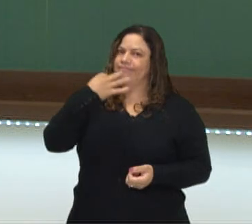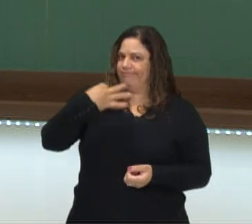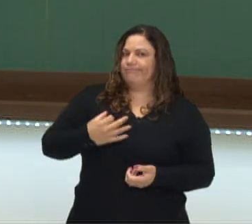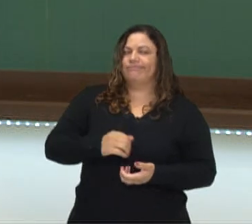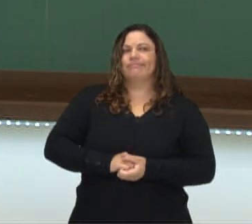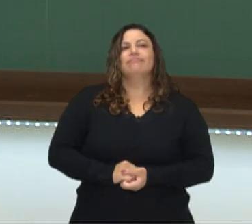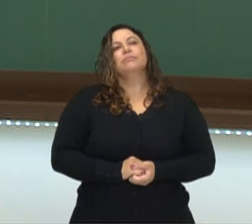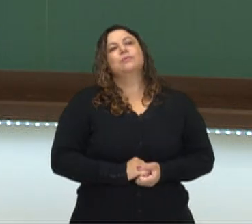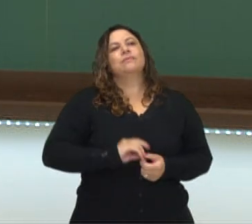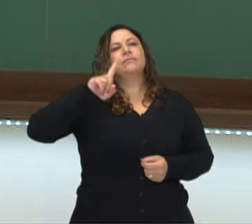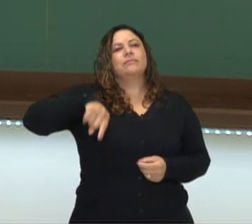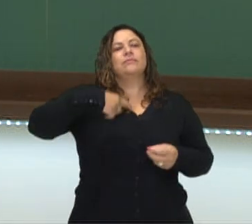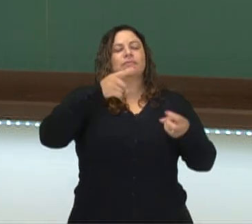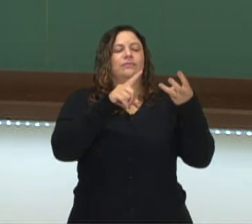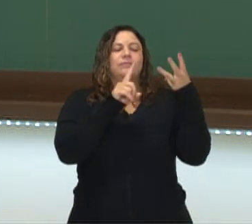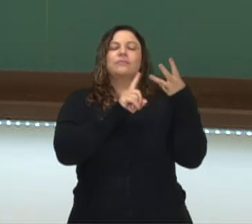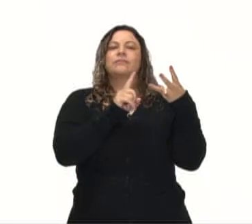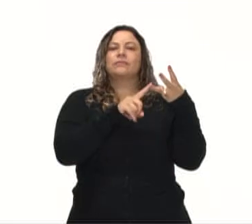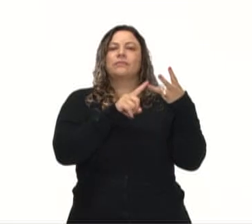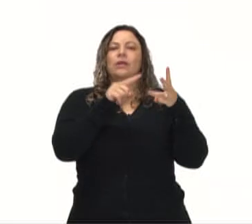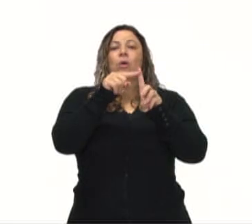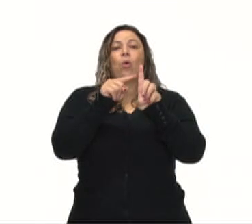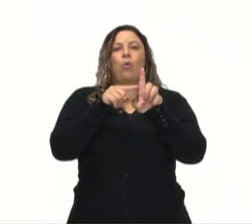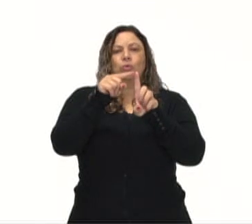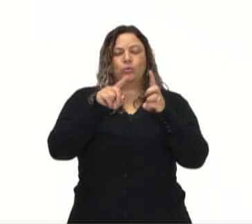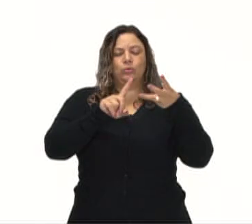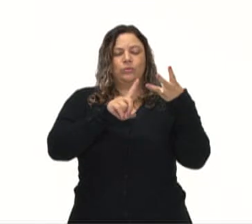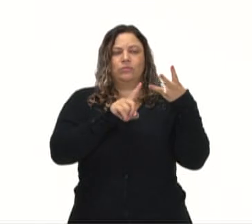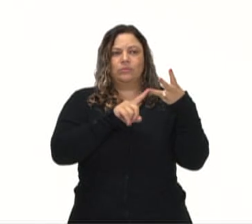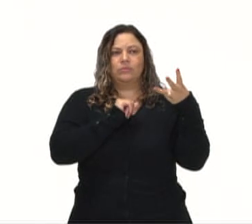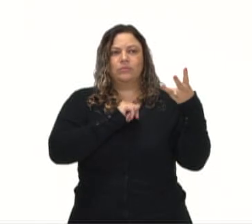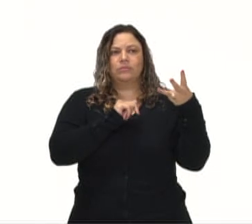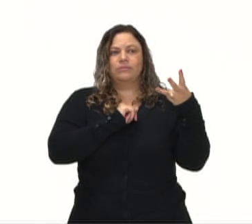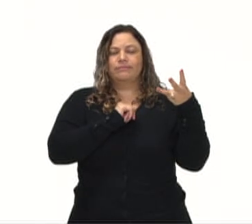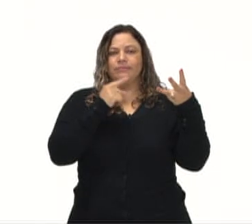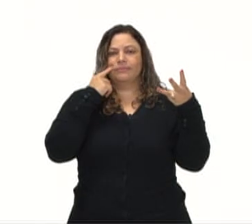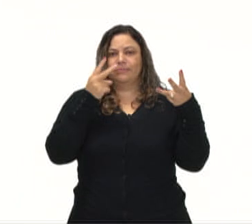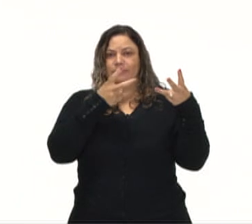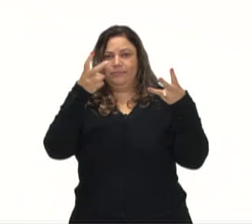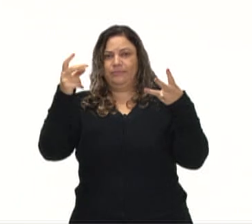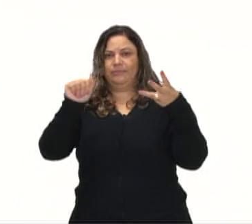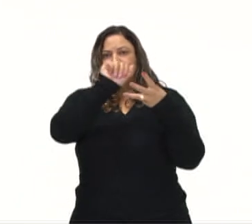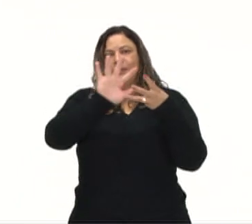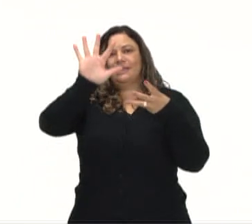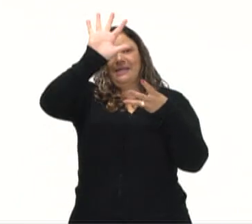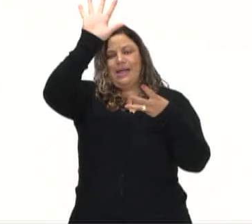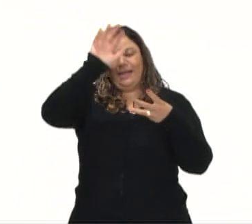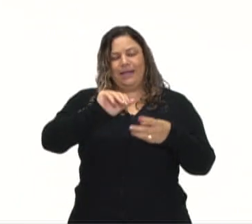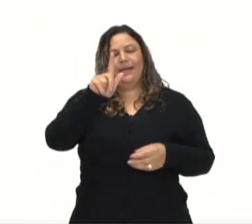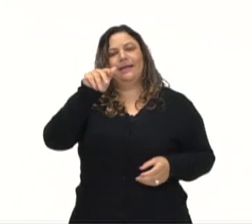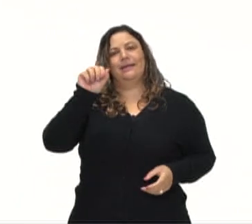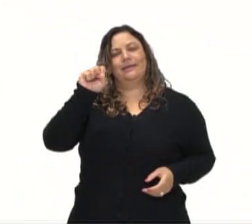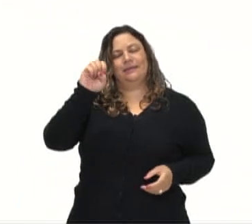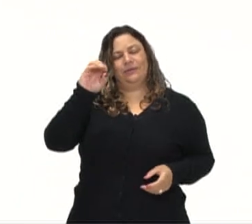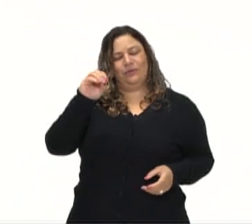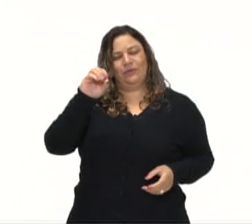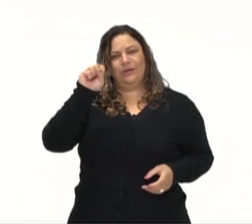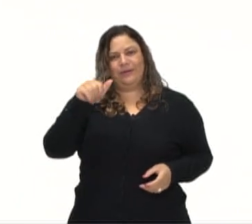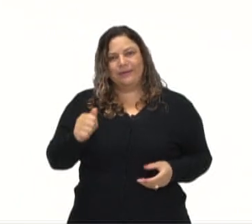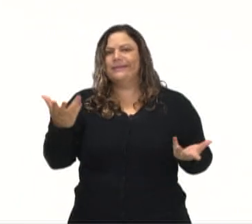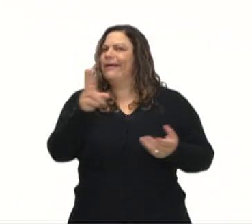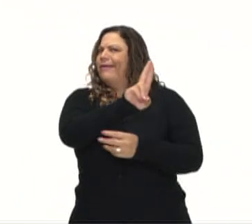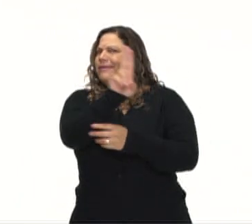Então, num processo de fusão, né, derretimento, estes elementos, essas